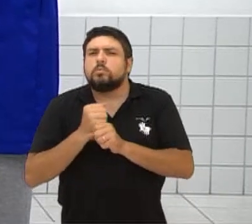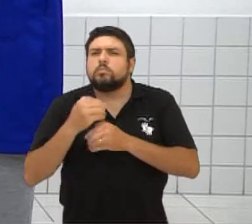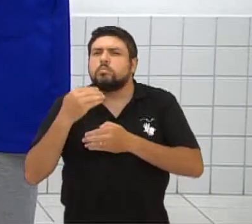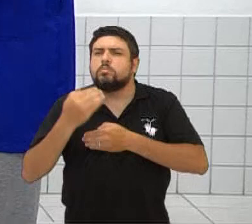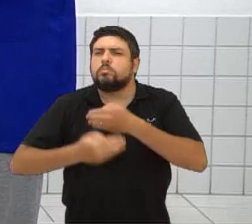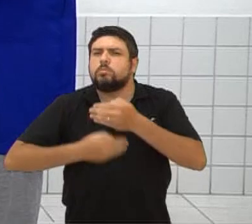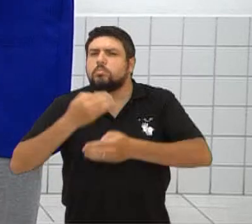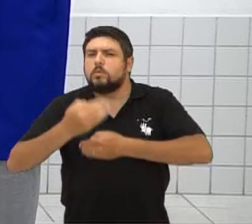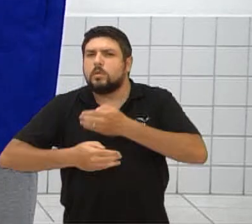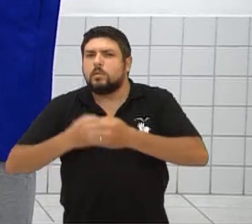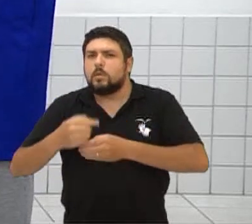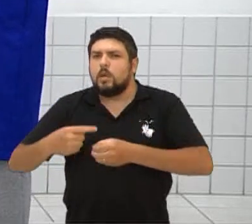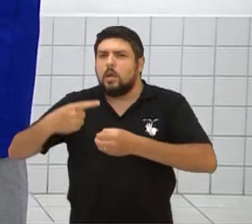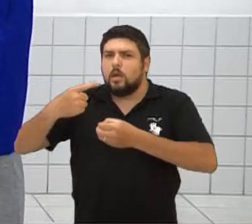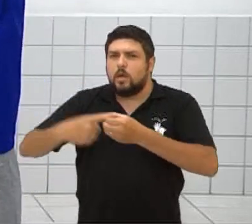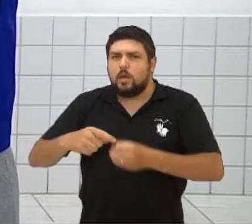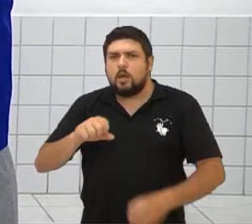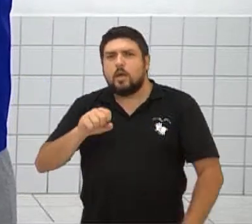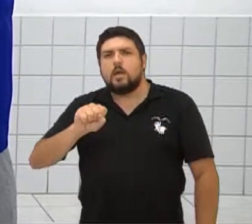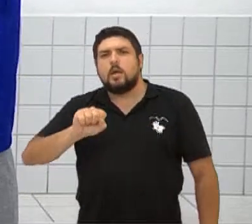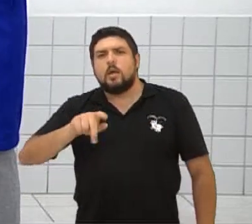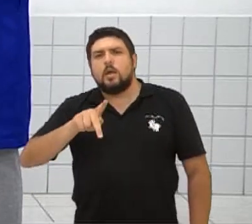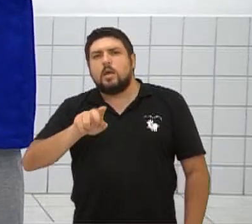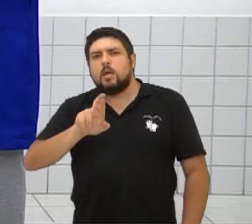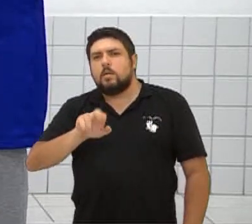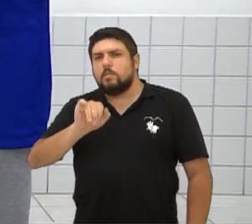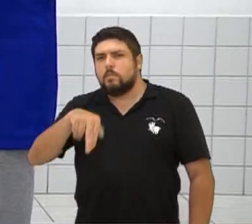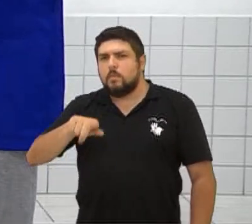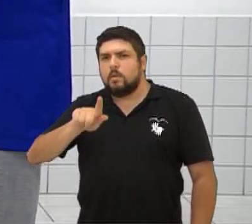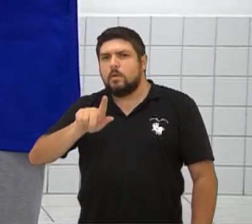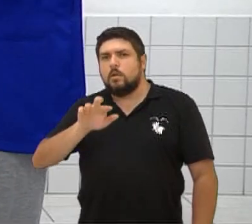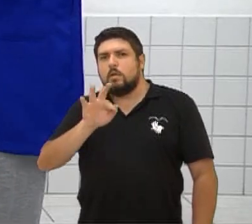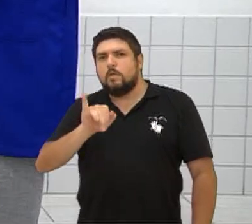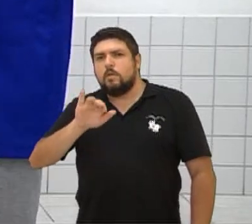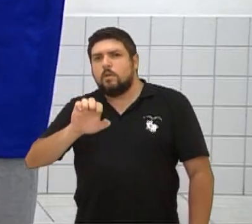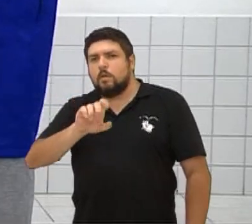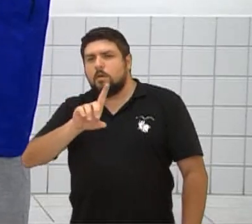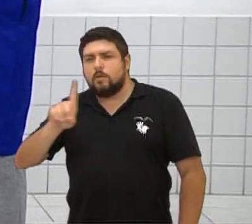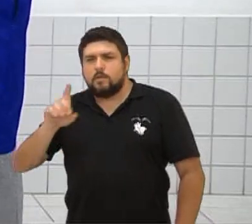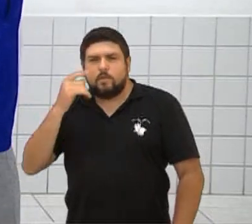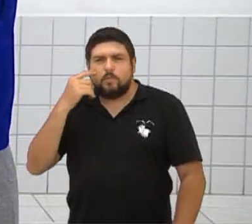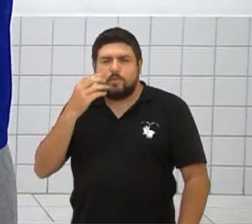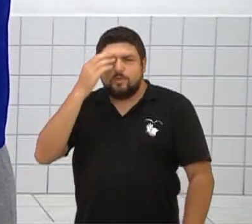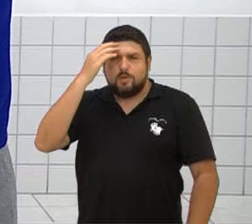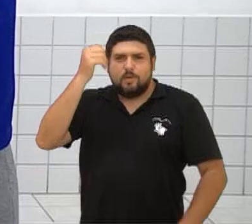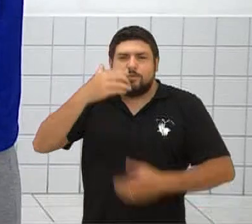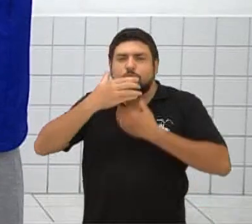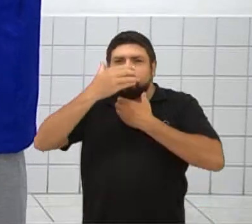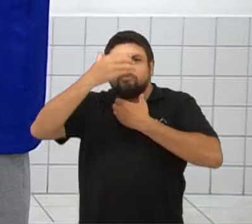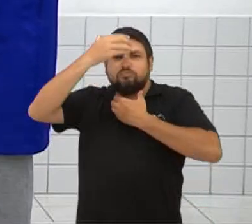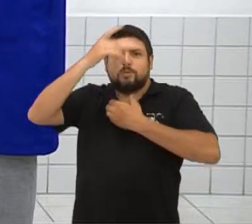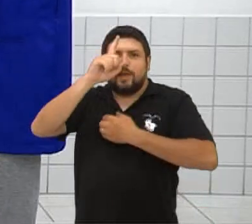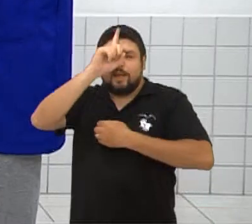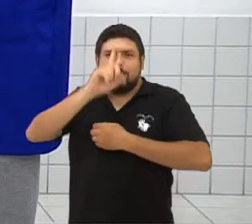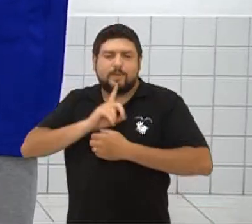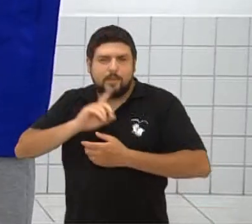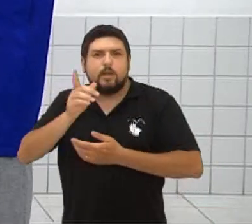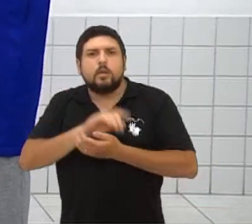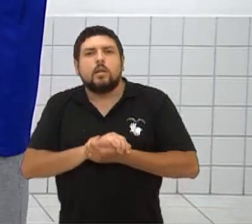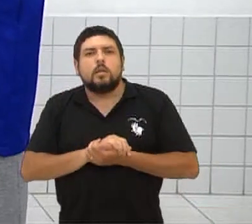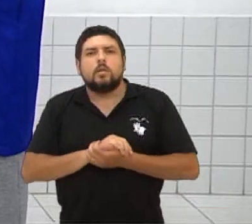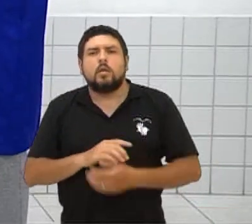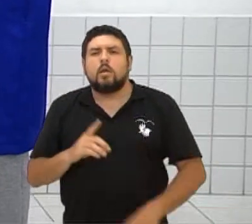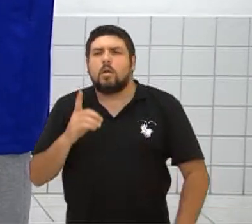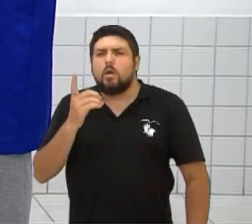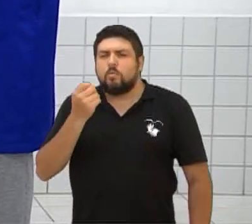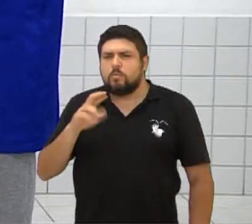Springfield, na Geórgia, nos Estados Unidos, lá na cidade dos Simpsons, o Dr. Halstead, o que ele